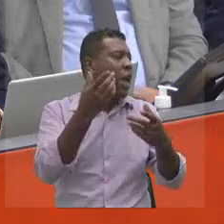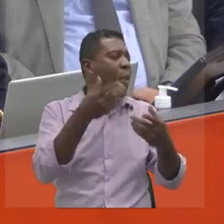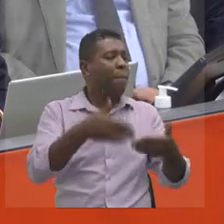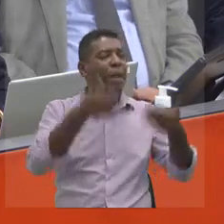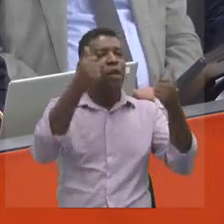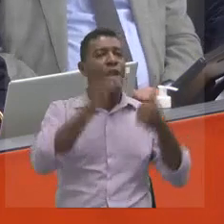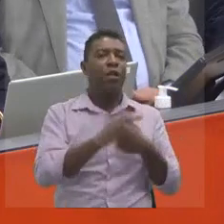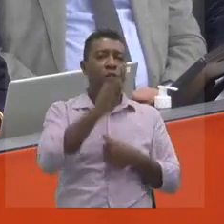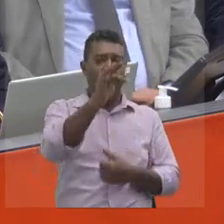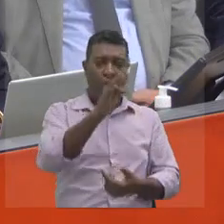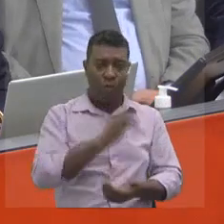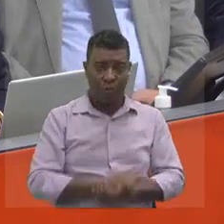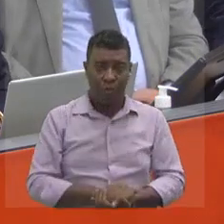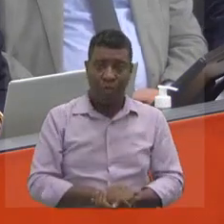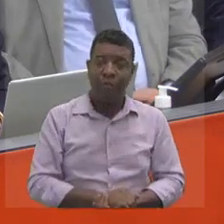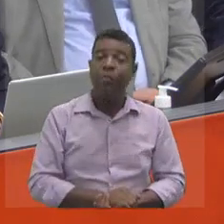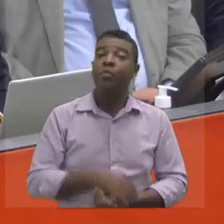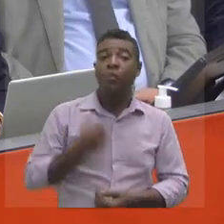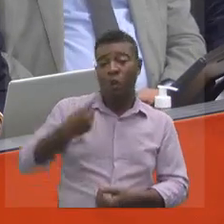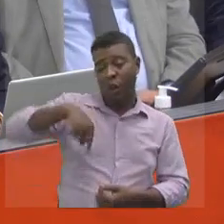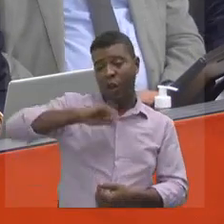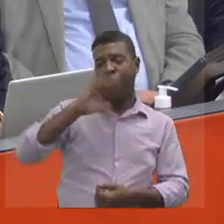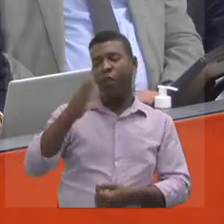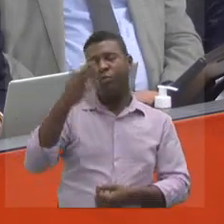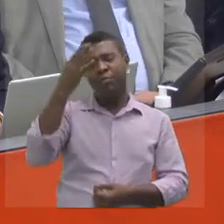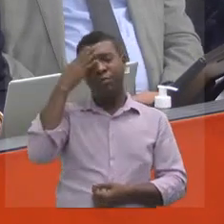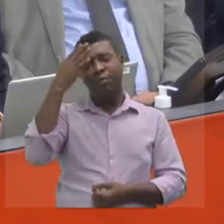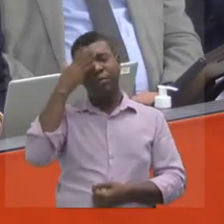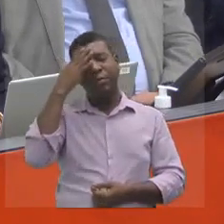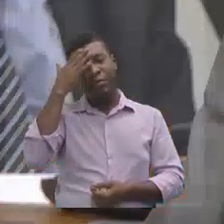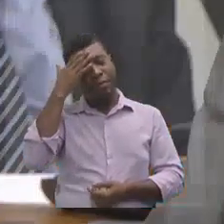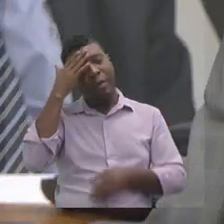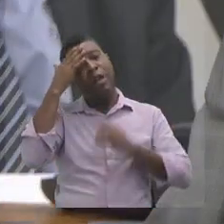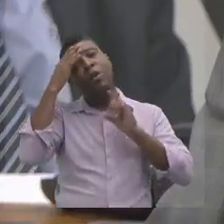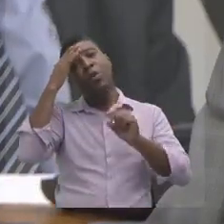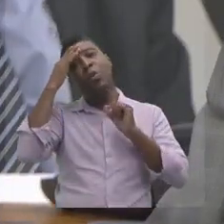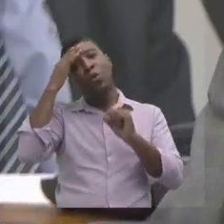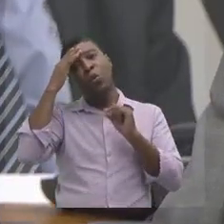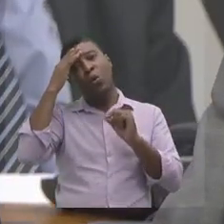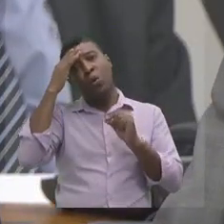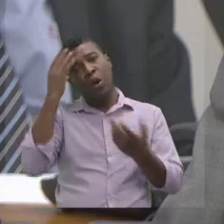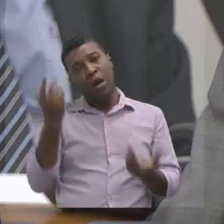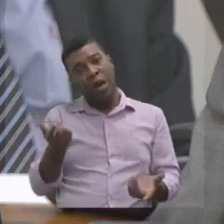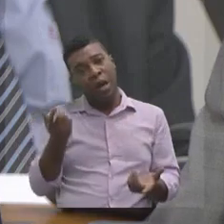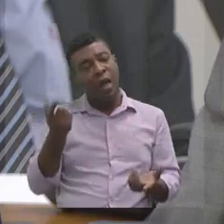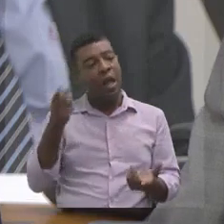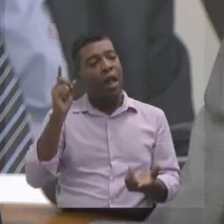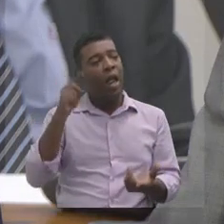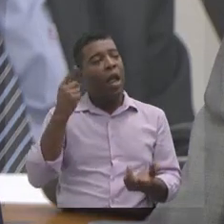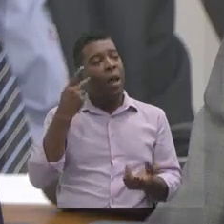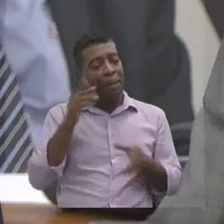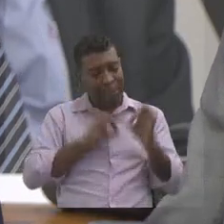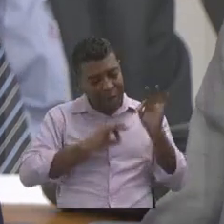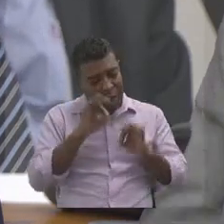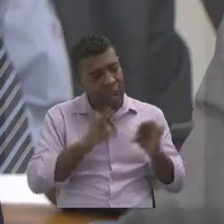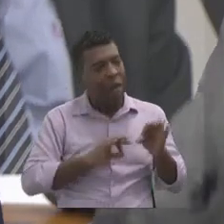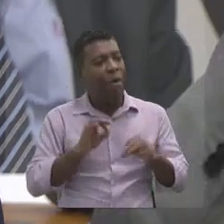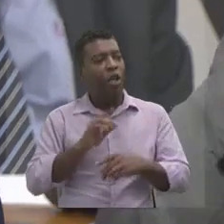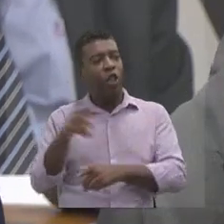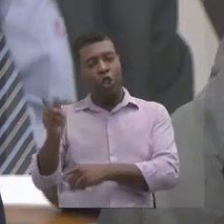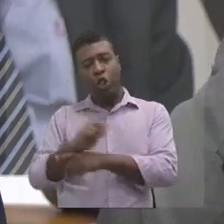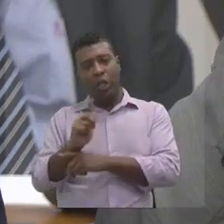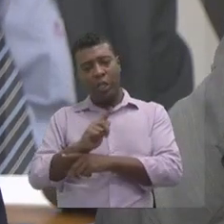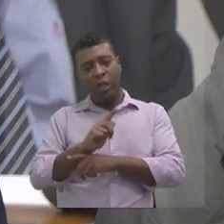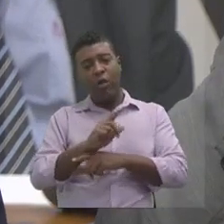muito bem que para além de planejamento gestão é fundamental que nós tenhamos também